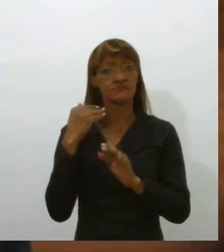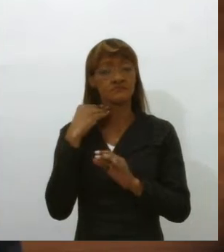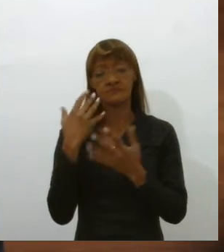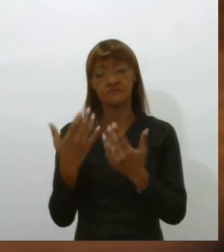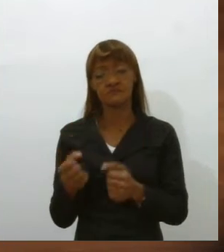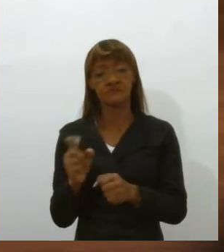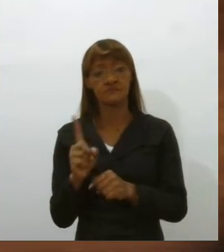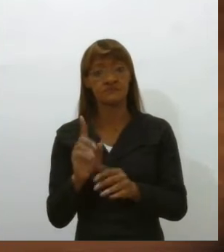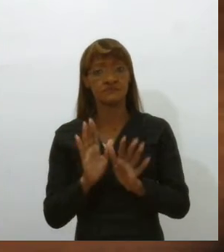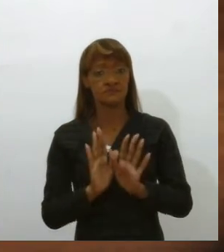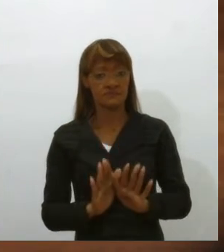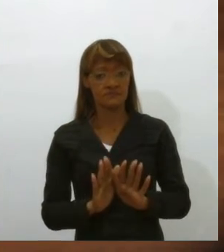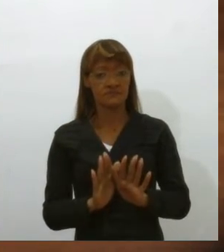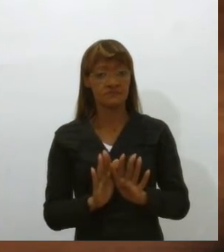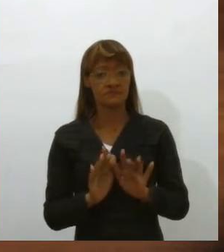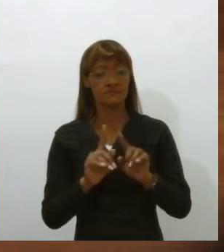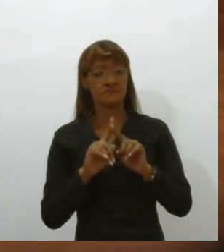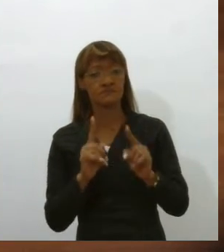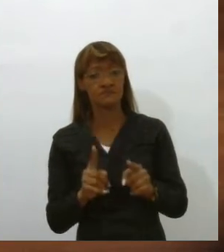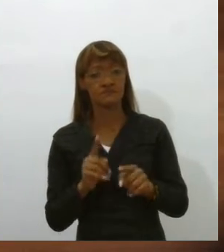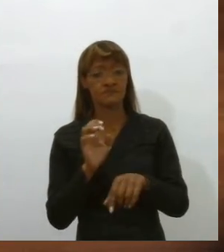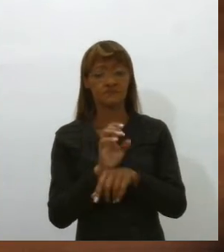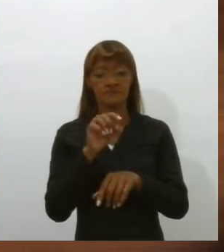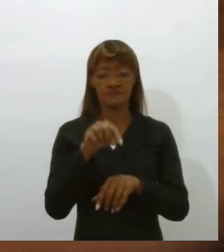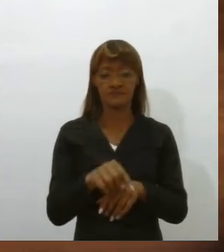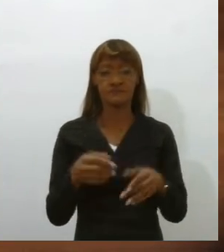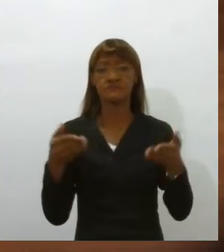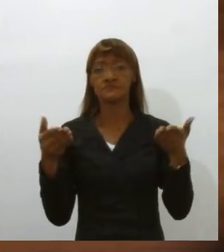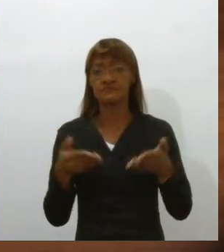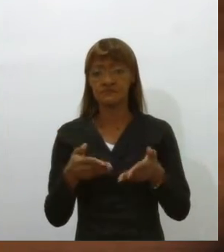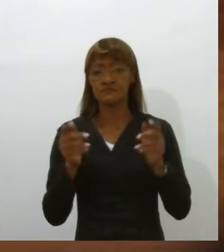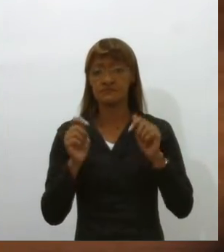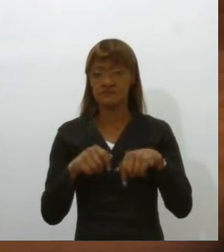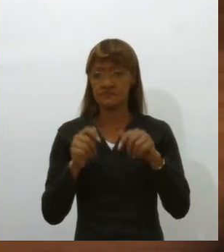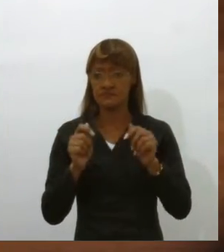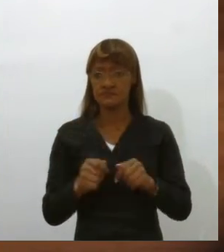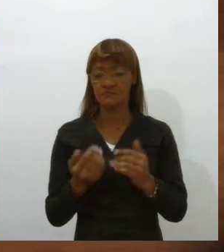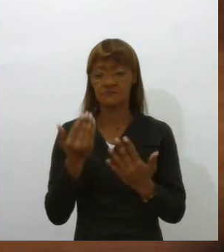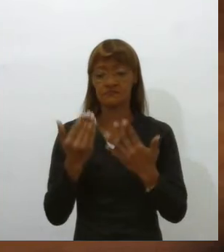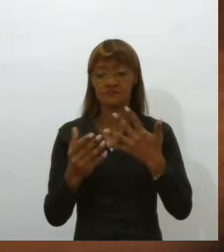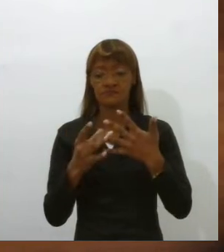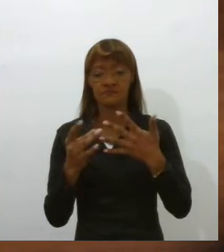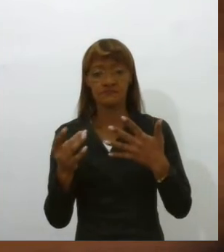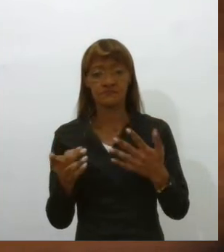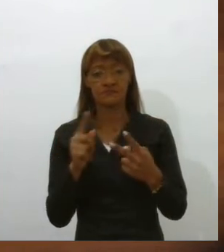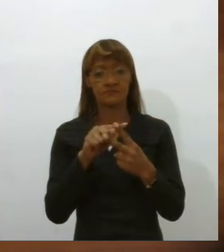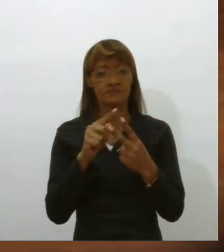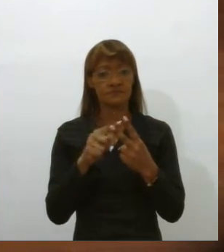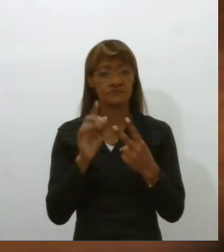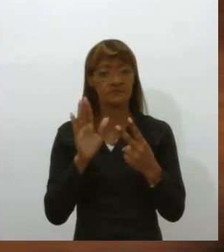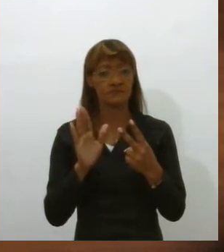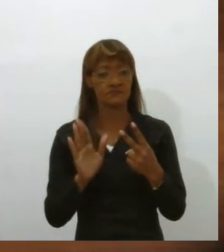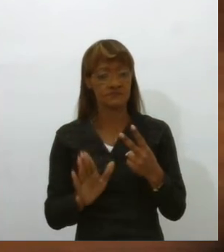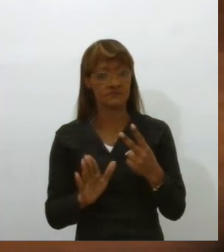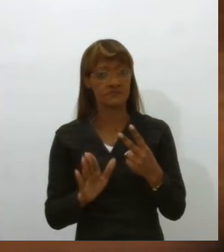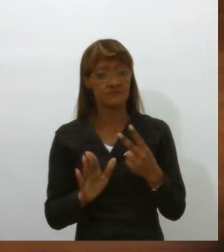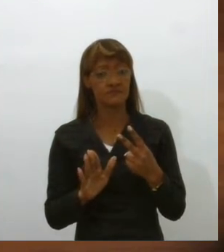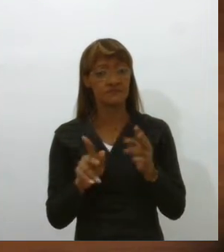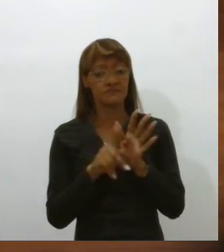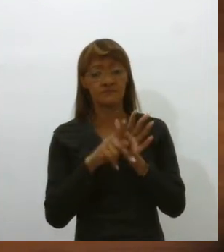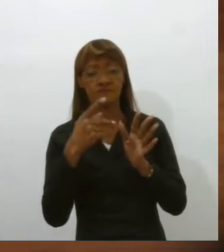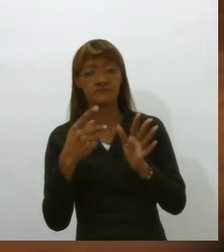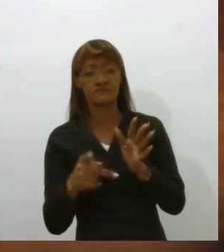o banco não emprestando, o Estado pôde, realizando as licitações, colocando duas fontes, tanto a 01, ou seja, a fonte própria, quanto